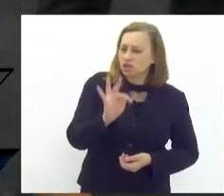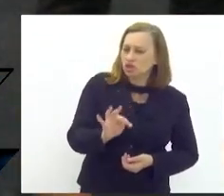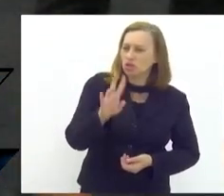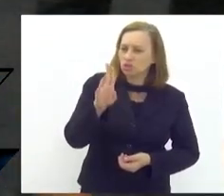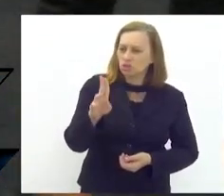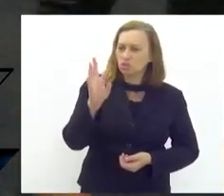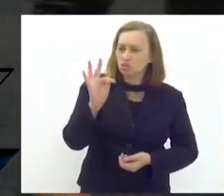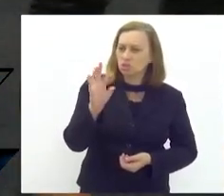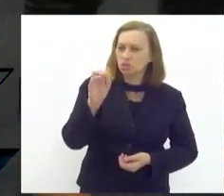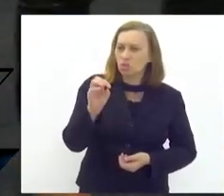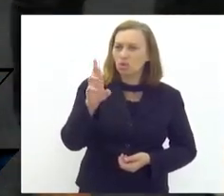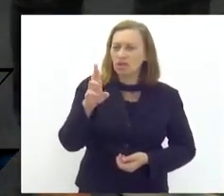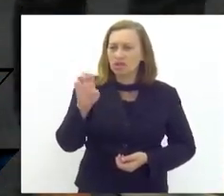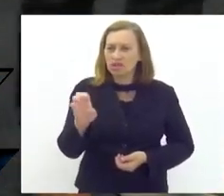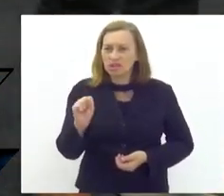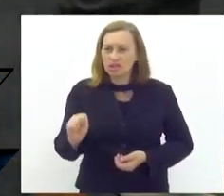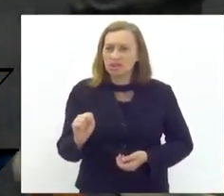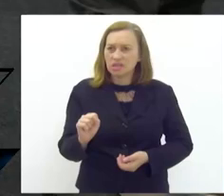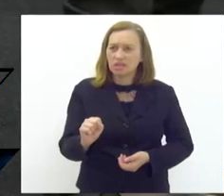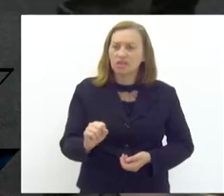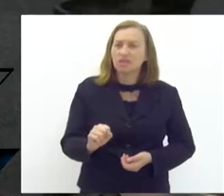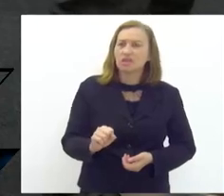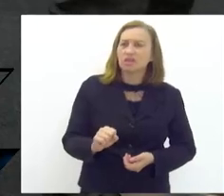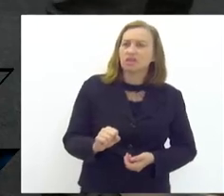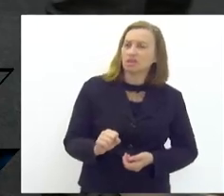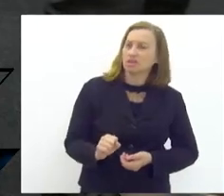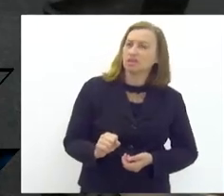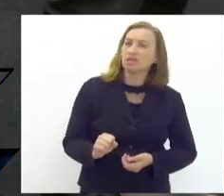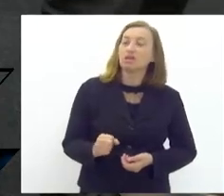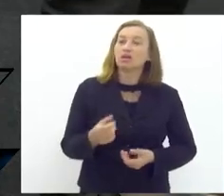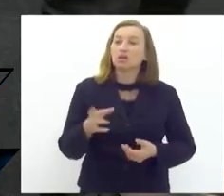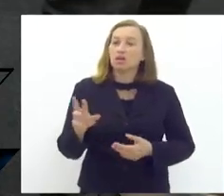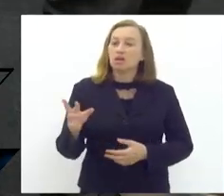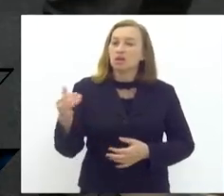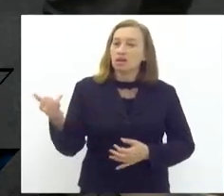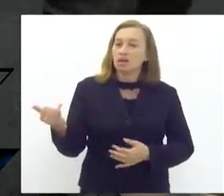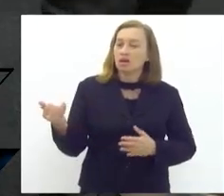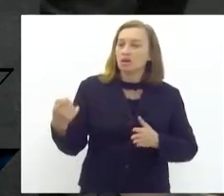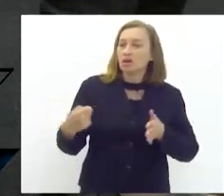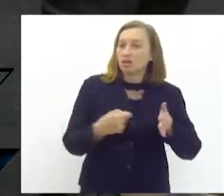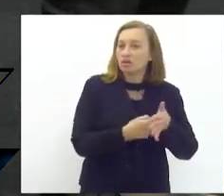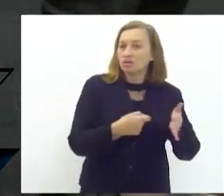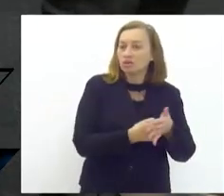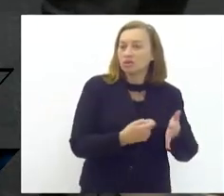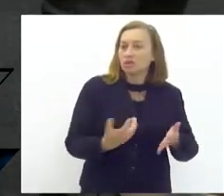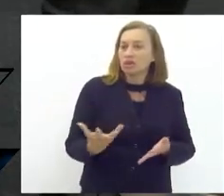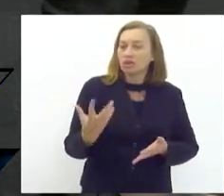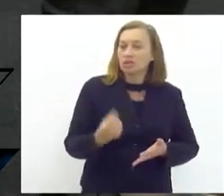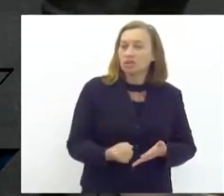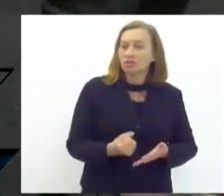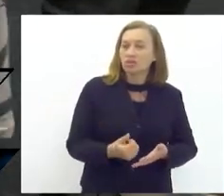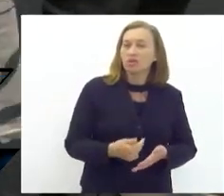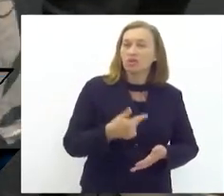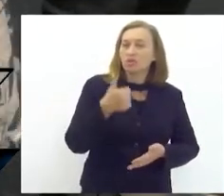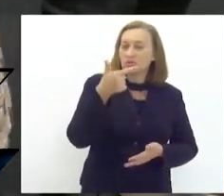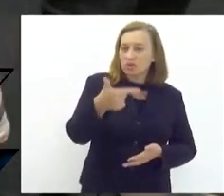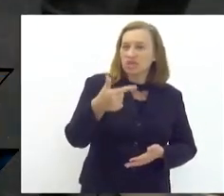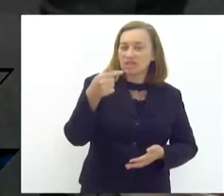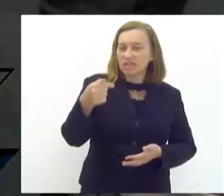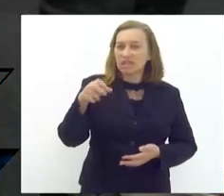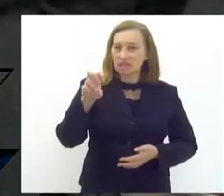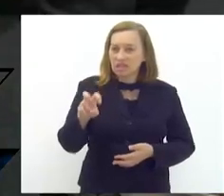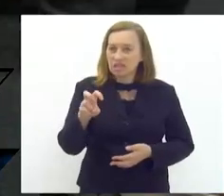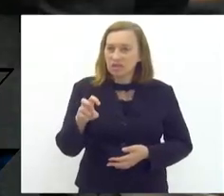eu recebi a denúncia ditores prestes a se tornar doutores e que receberam apenas 275 de